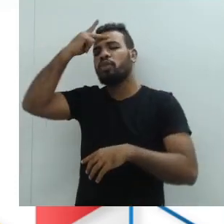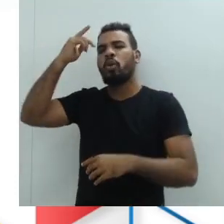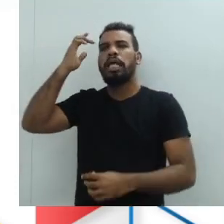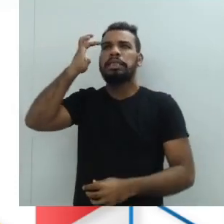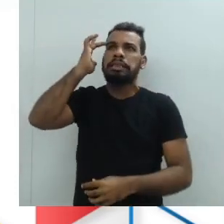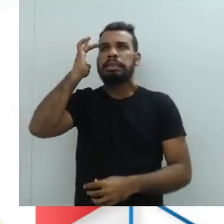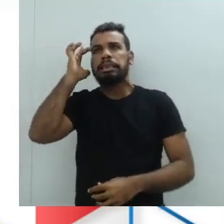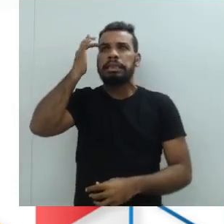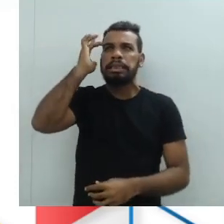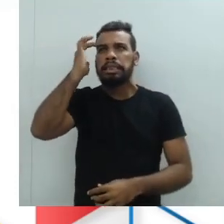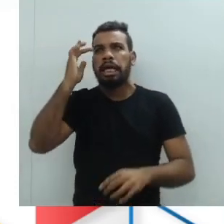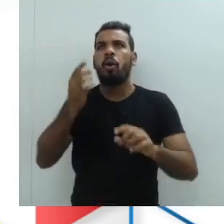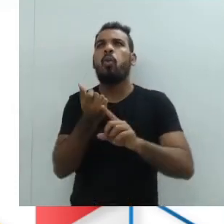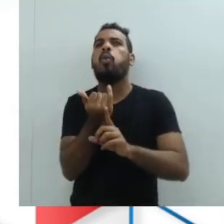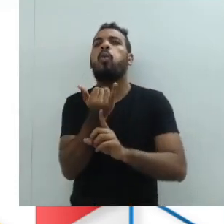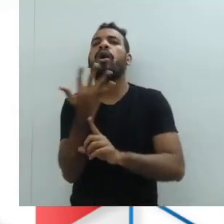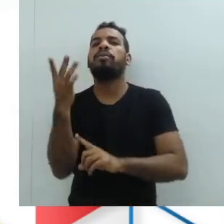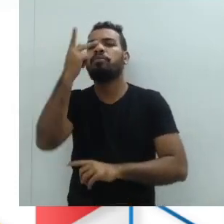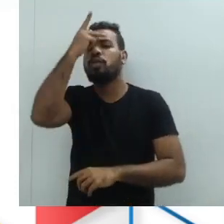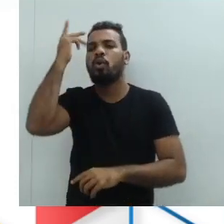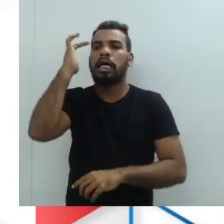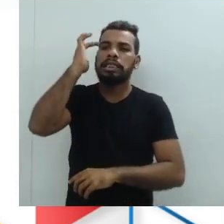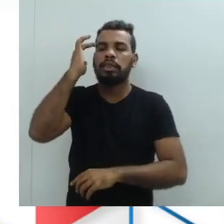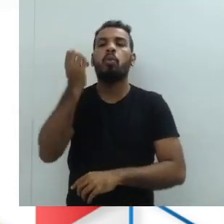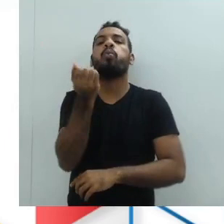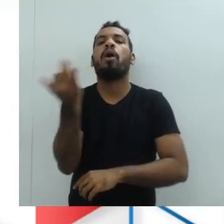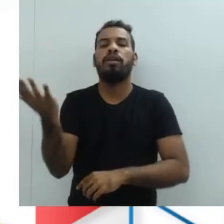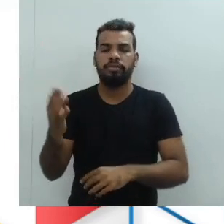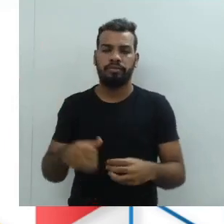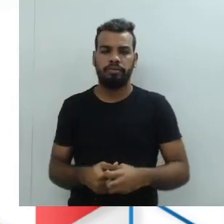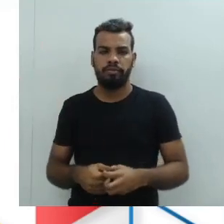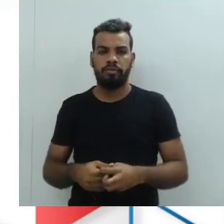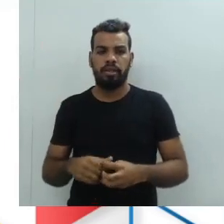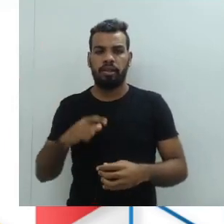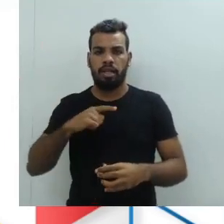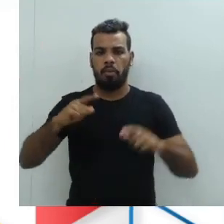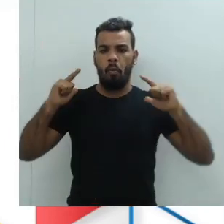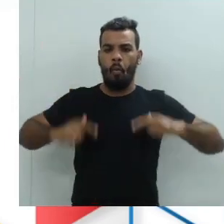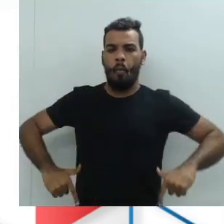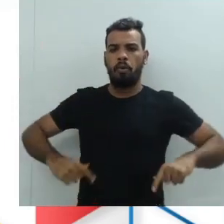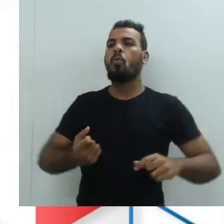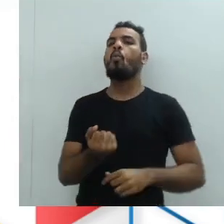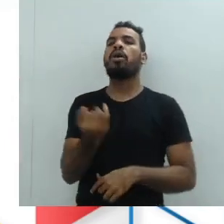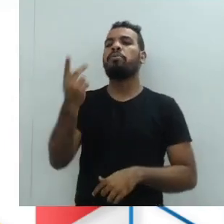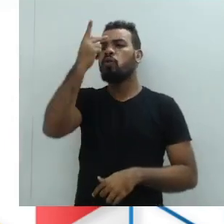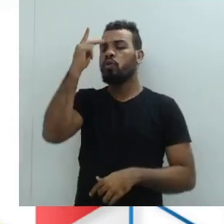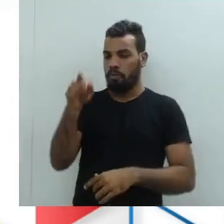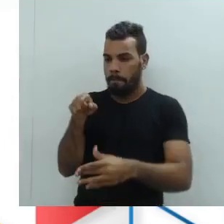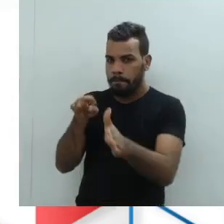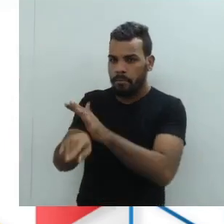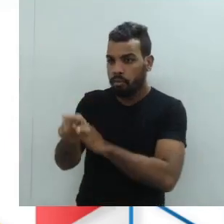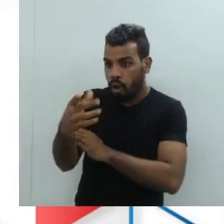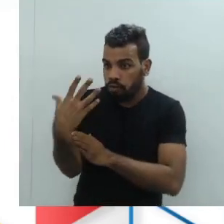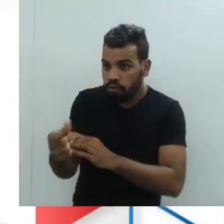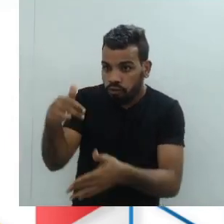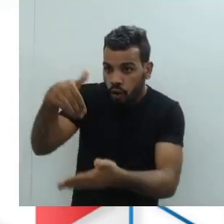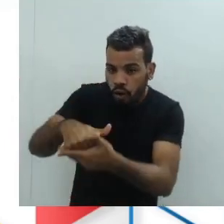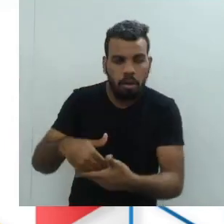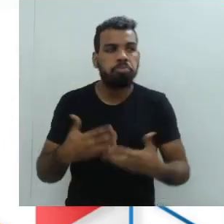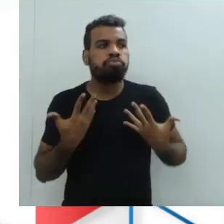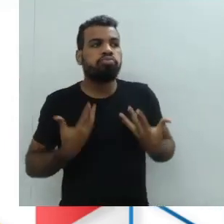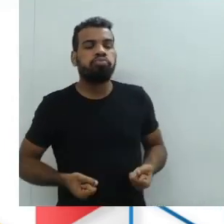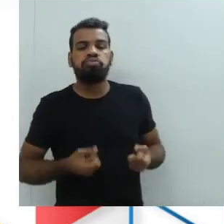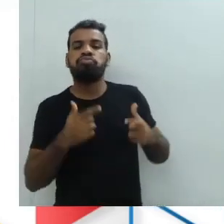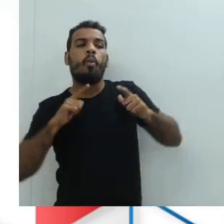nulos. O que isso pode significar? Olha, aí ele está respondendo ali, ó. Houve diminuição, significando que as pessoas optaram por um dos